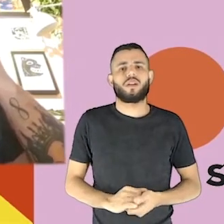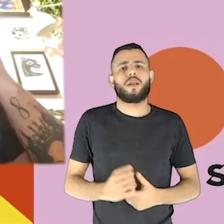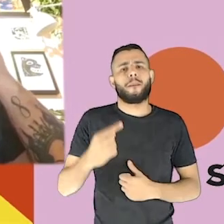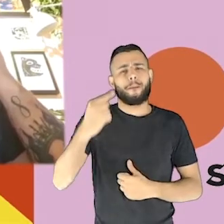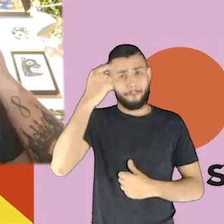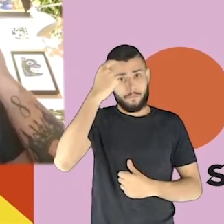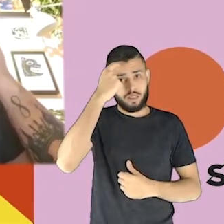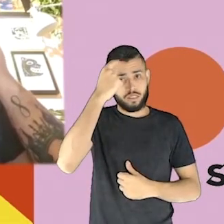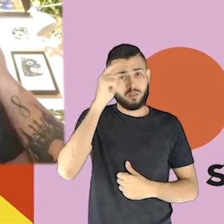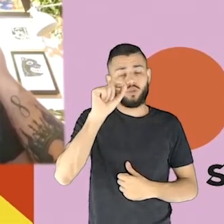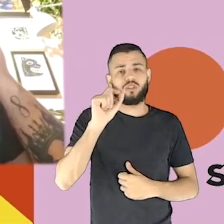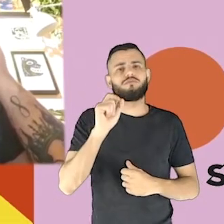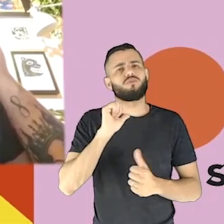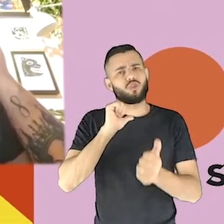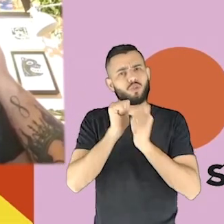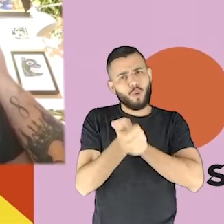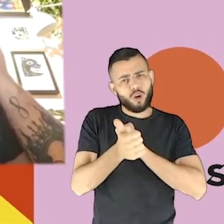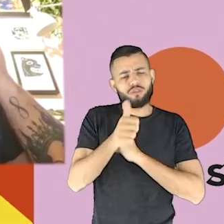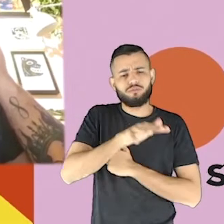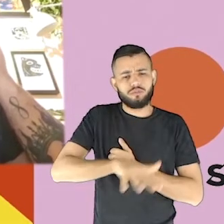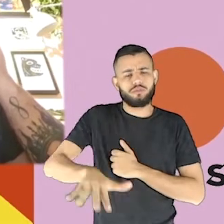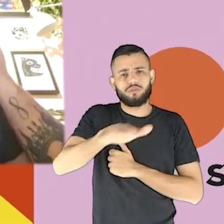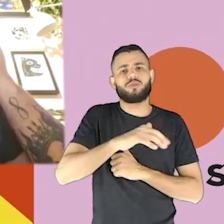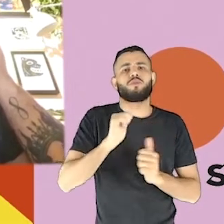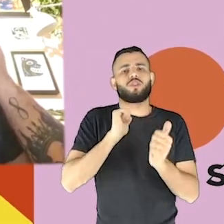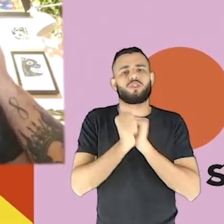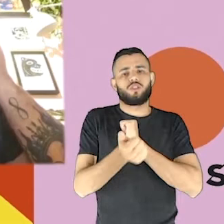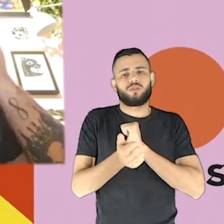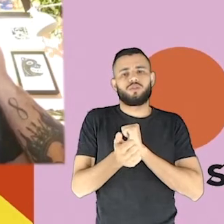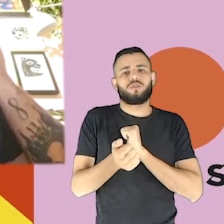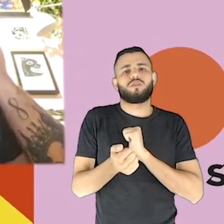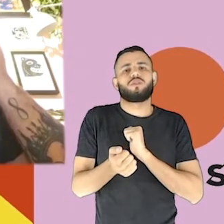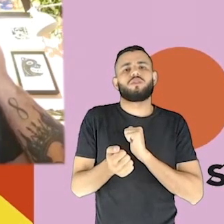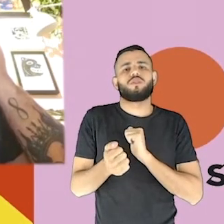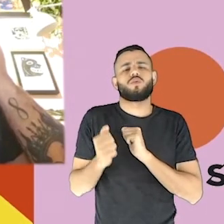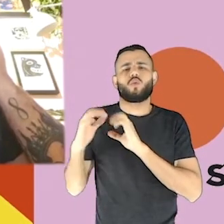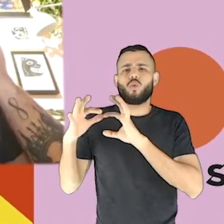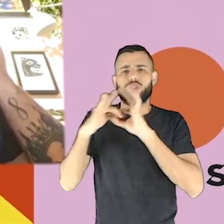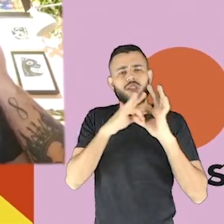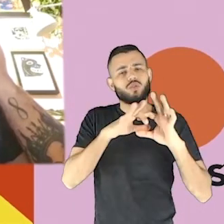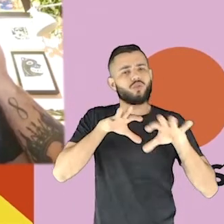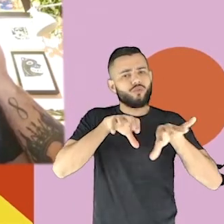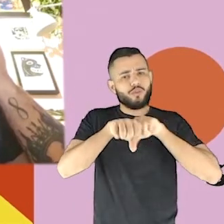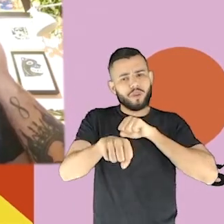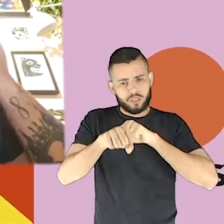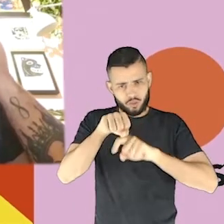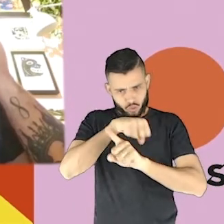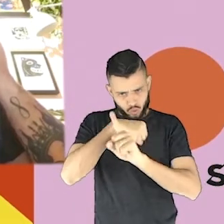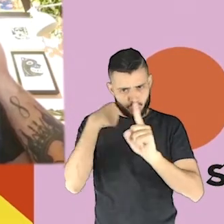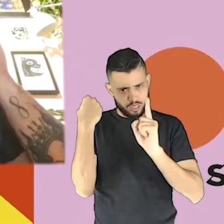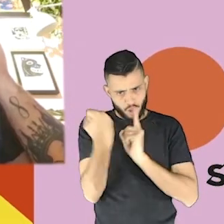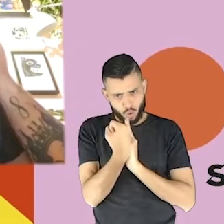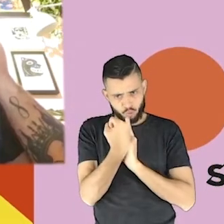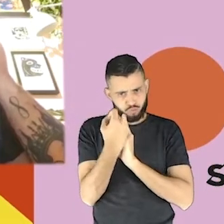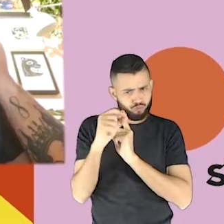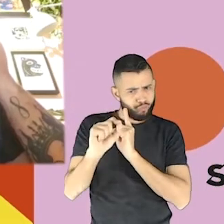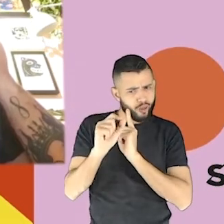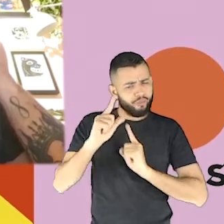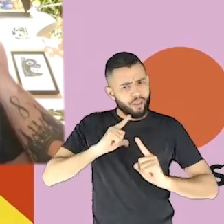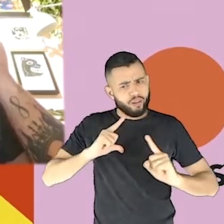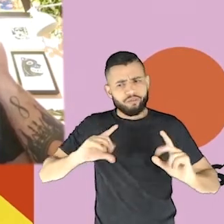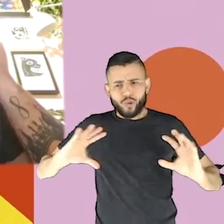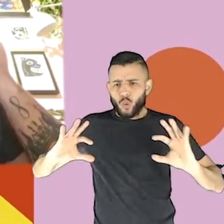pensando nessa questão do esporte e do ambiente esportivo enquanto contexto de formação social, não, mas a pessoa, ela